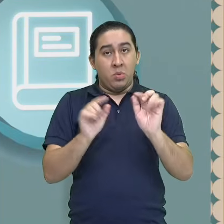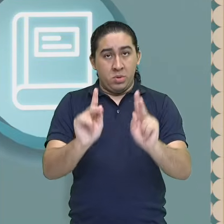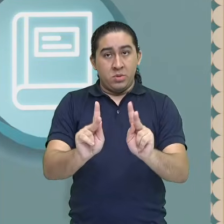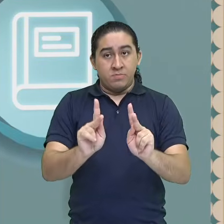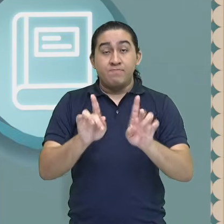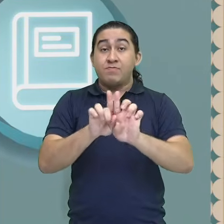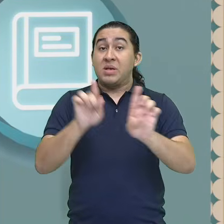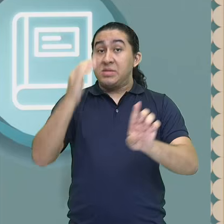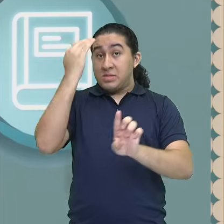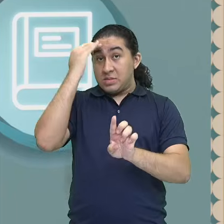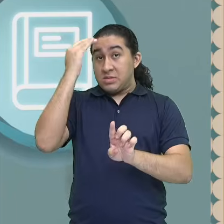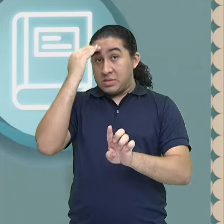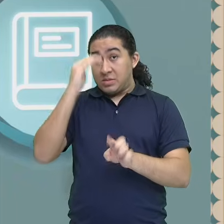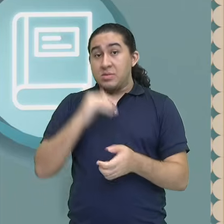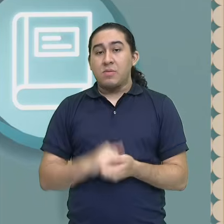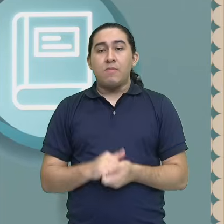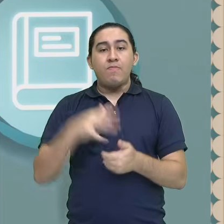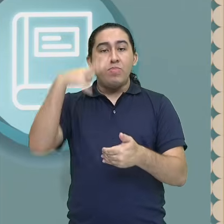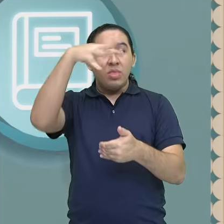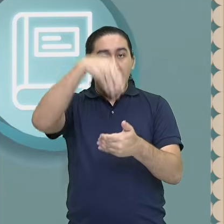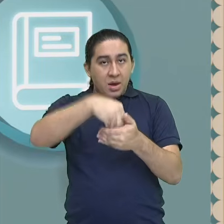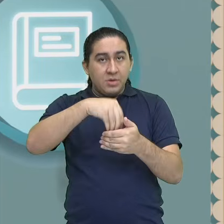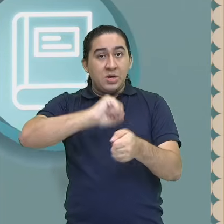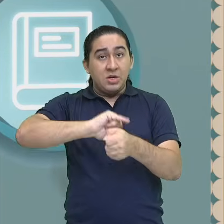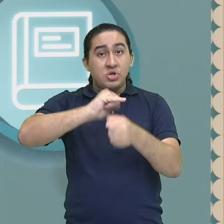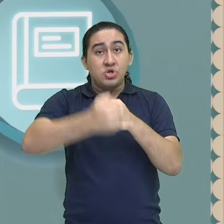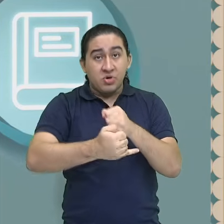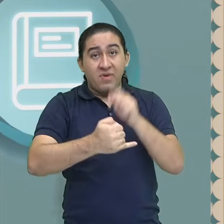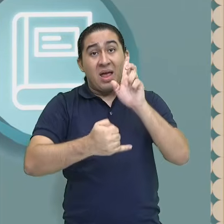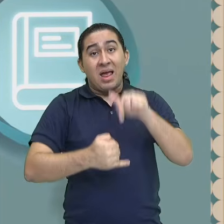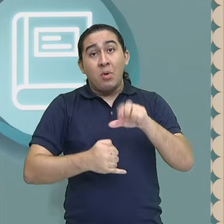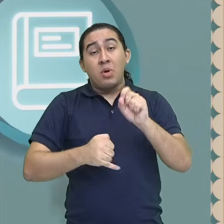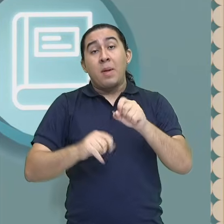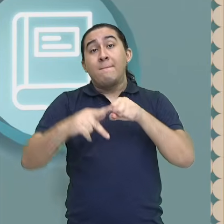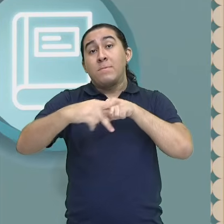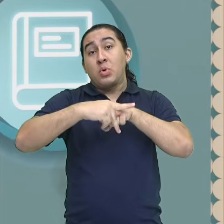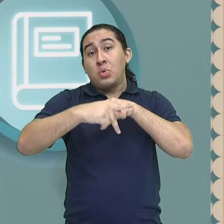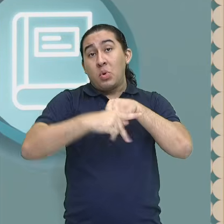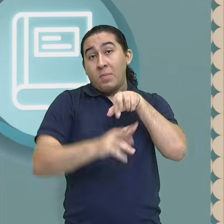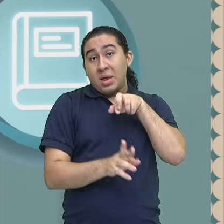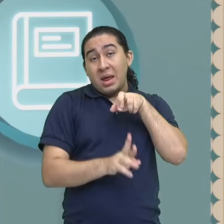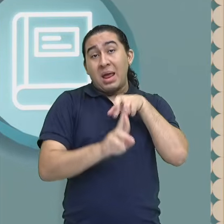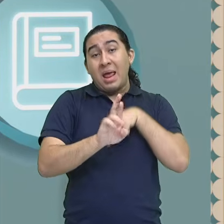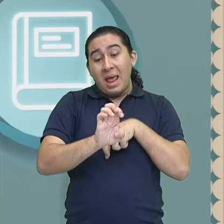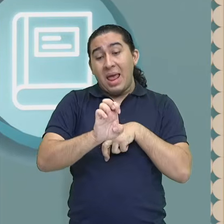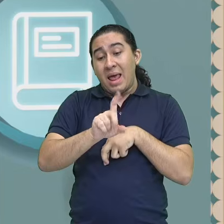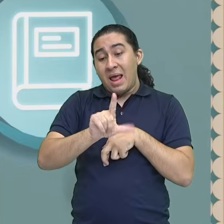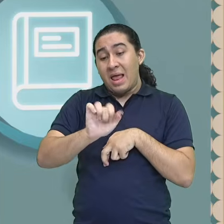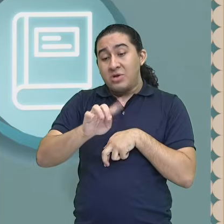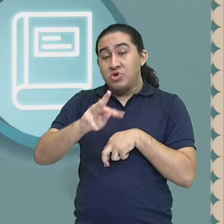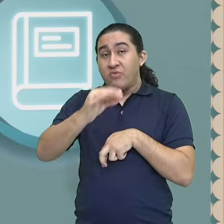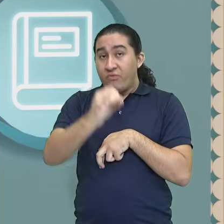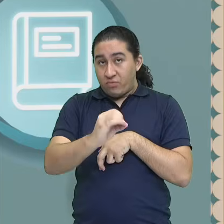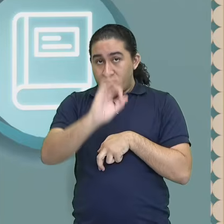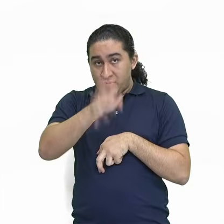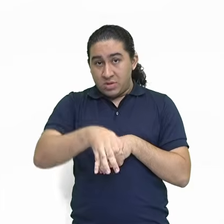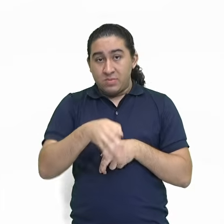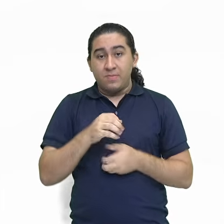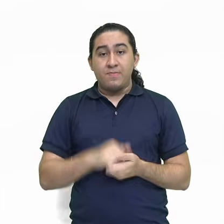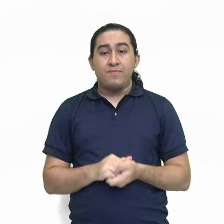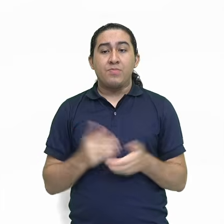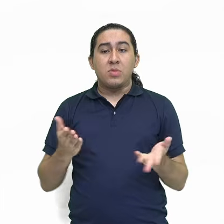Mas entenda, na adjetiva, ele é pronome relativo, tá bom? Então, vamos ver o